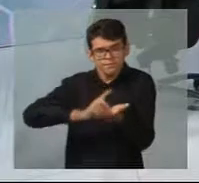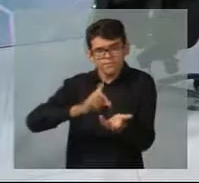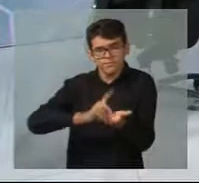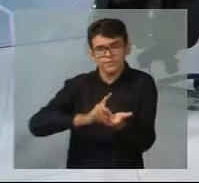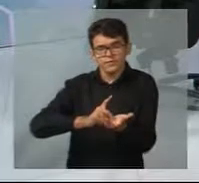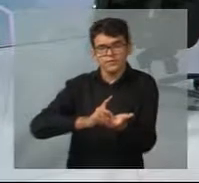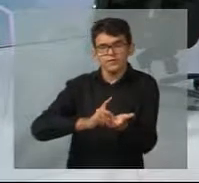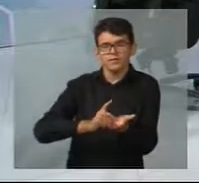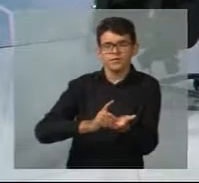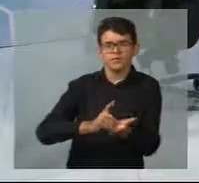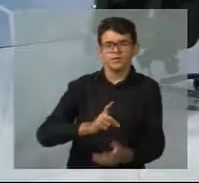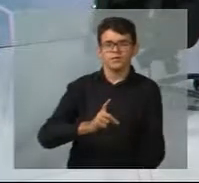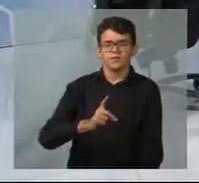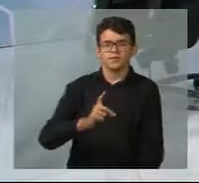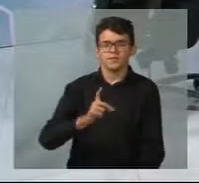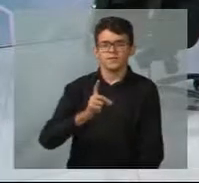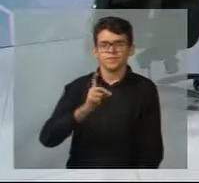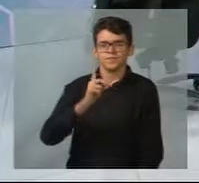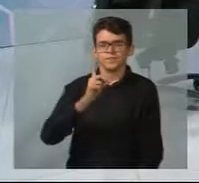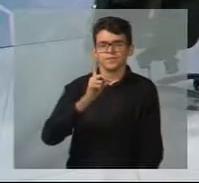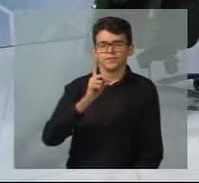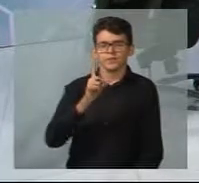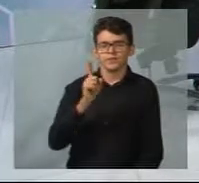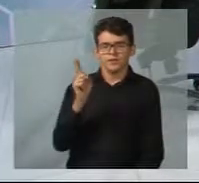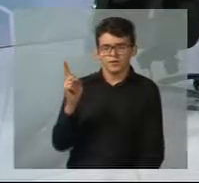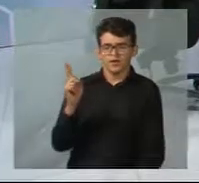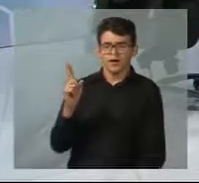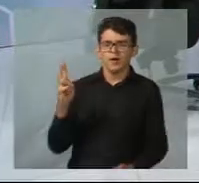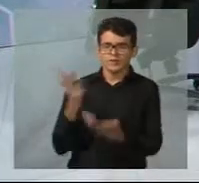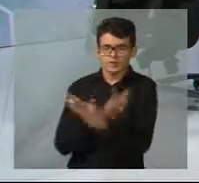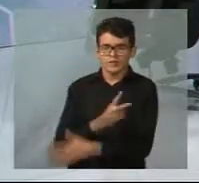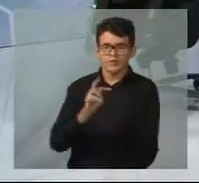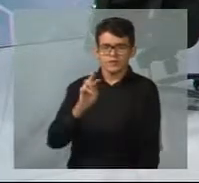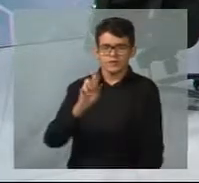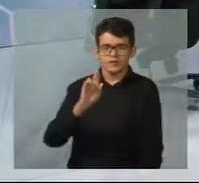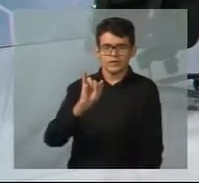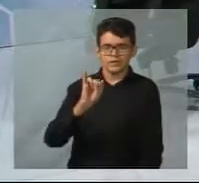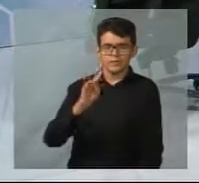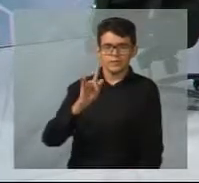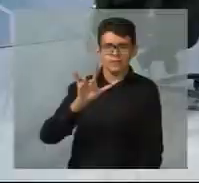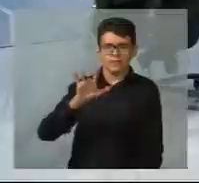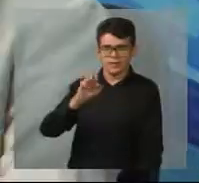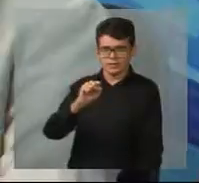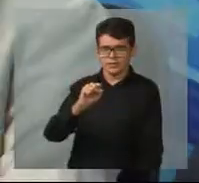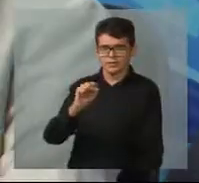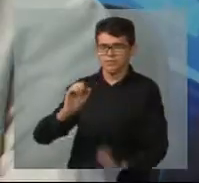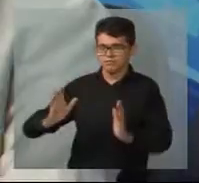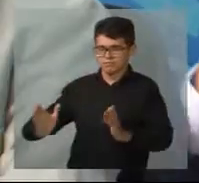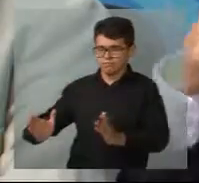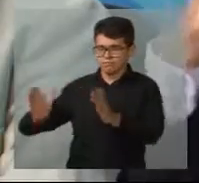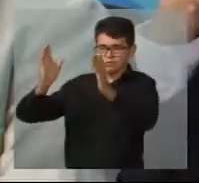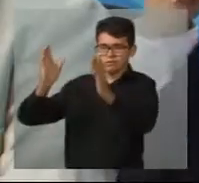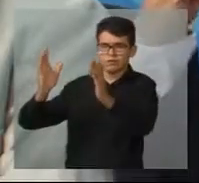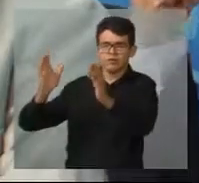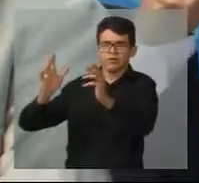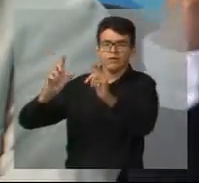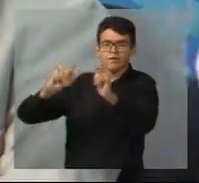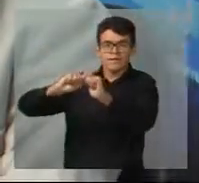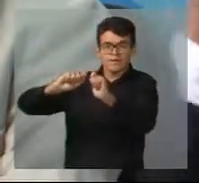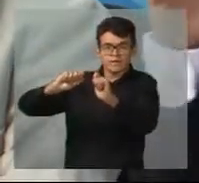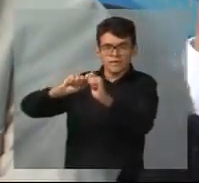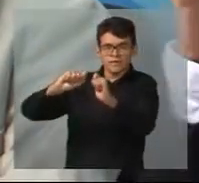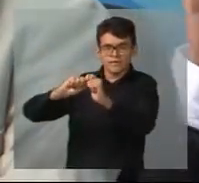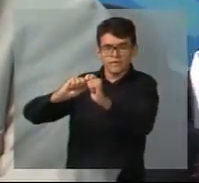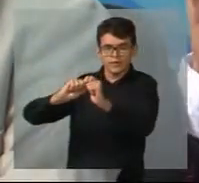na condição de inquilino. Ali foi uma reforma feita pelo vendedor, pelo incorporador, para um cliente que